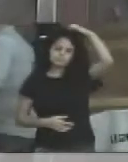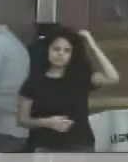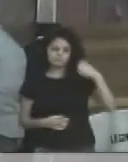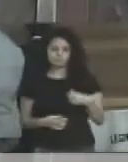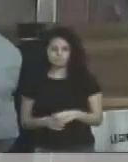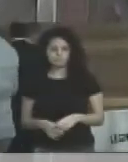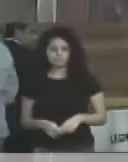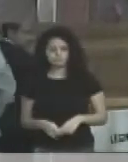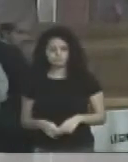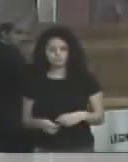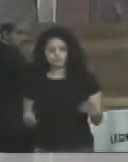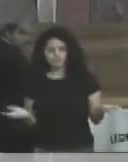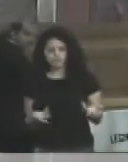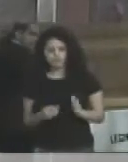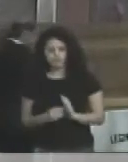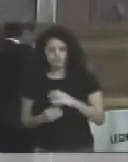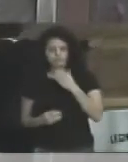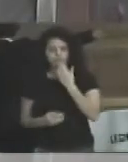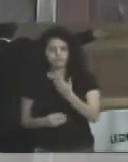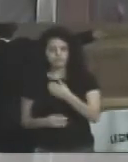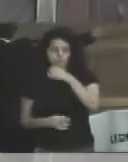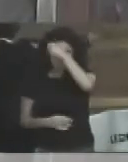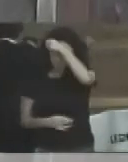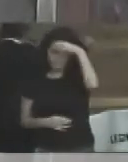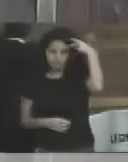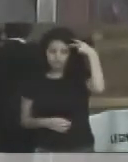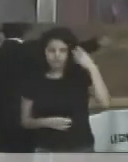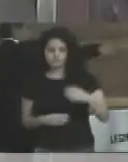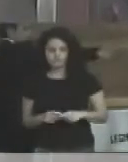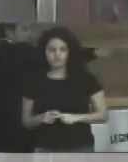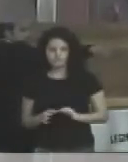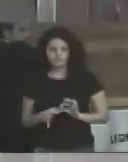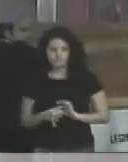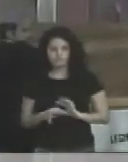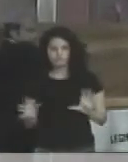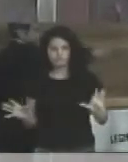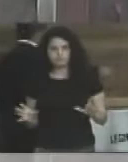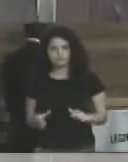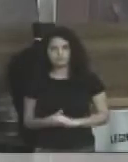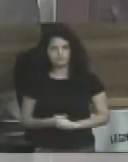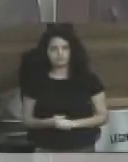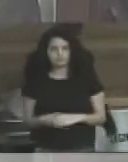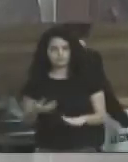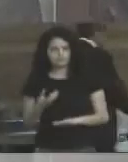coisas, ao prefeito municipal, que libere um espaço aqui na Praça Zumbi dos Palmares,